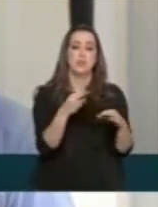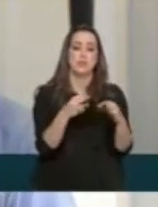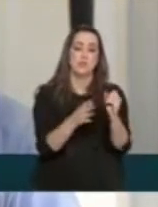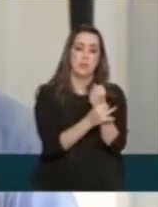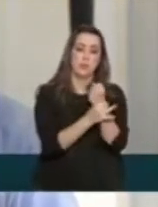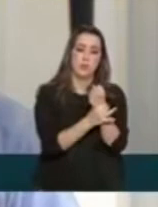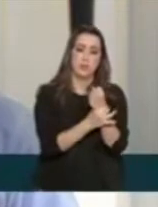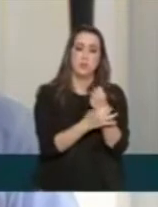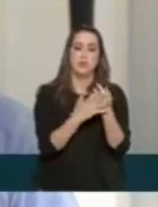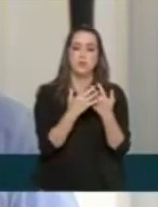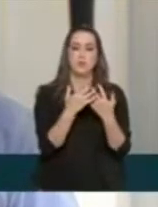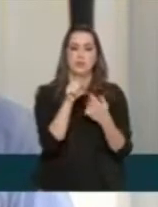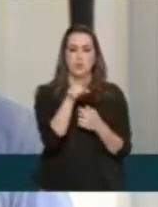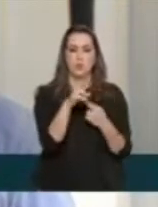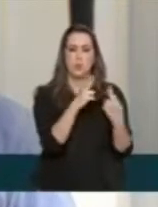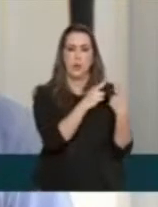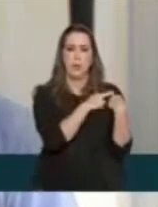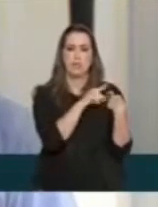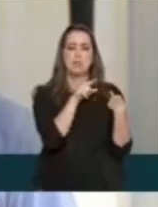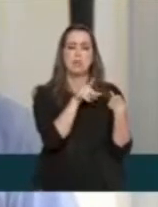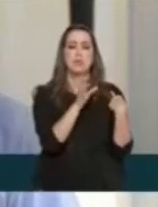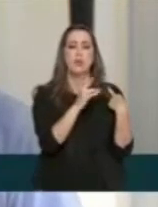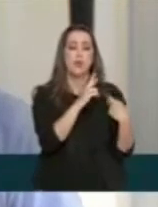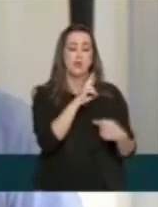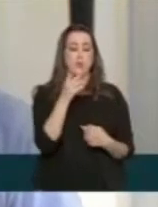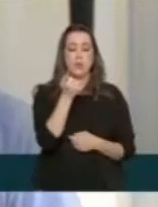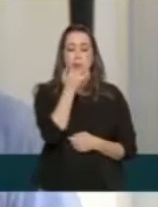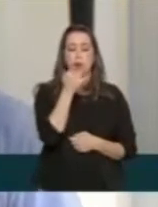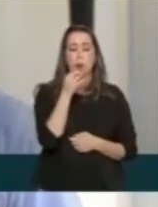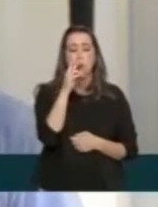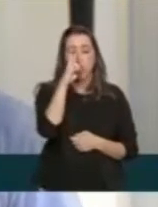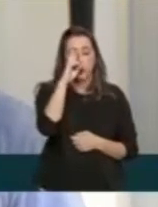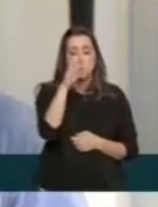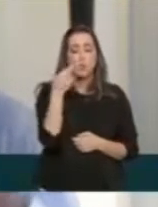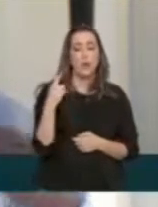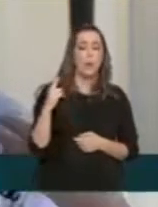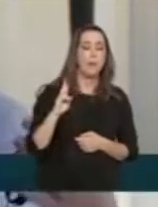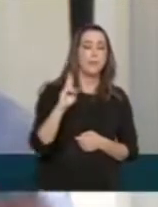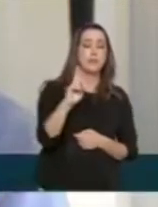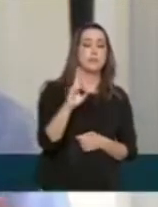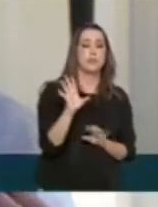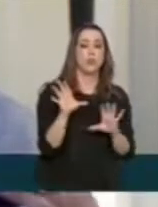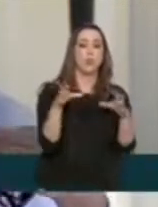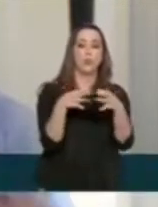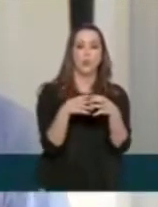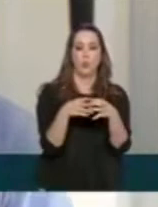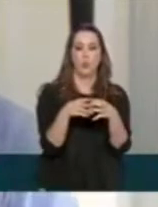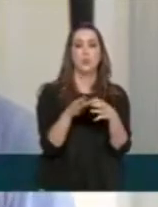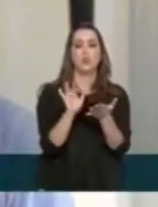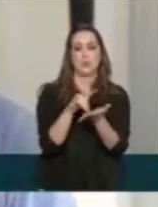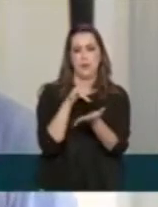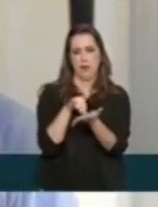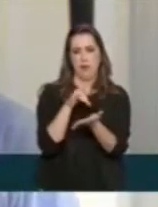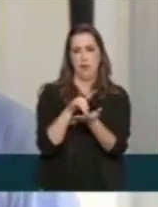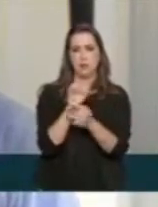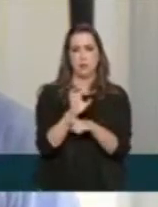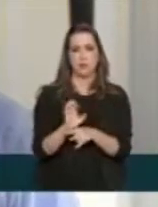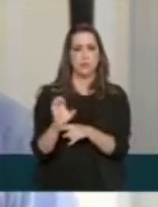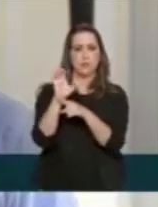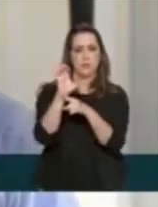senhor é representante de um colegiado, né? Eu queria saber, de uma maneira geral, assim, se